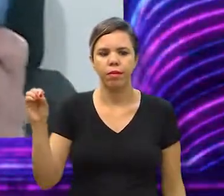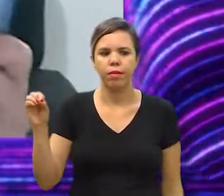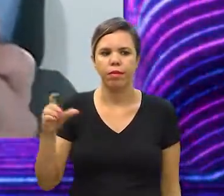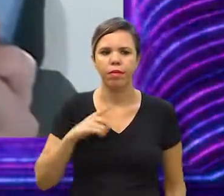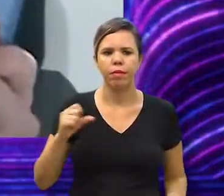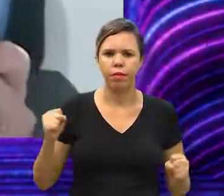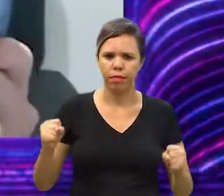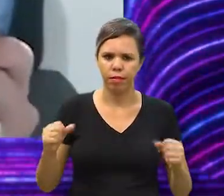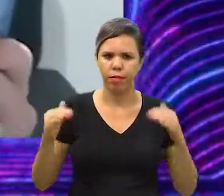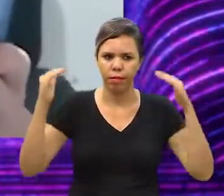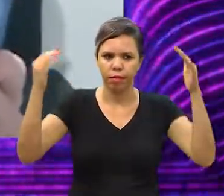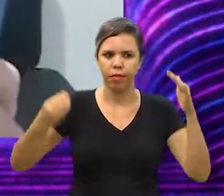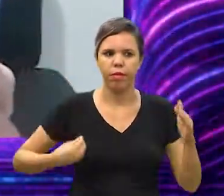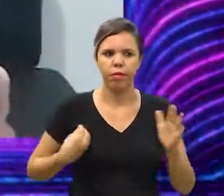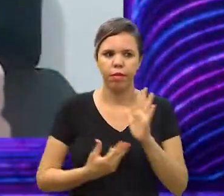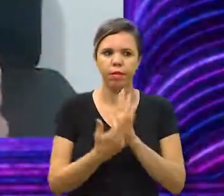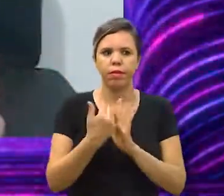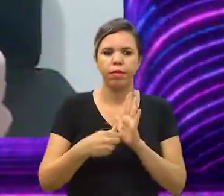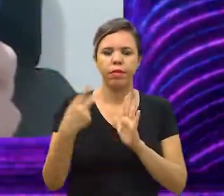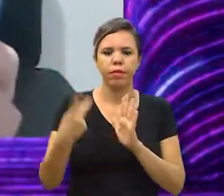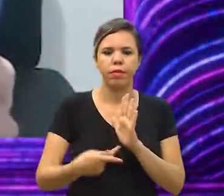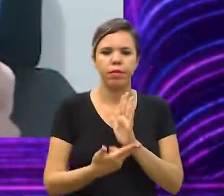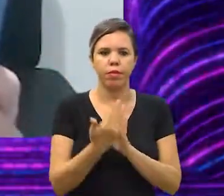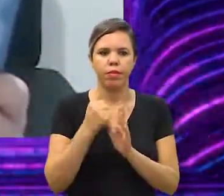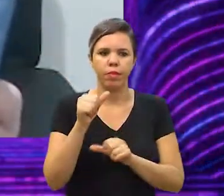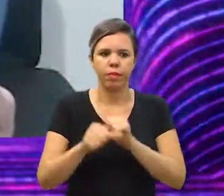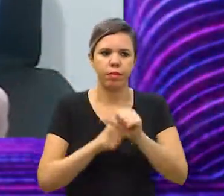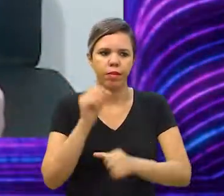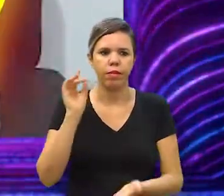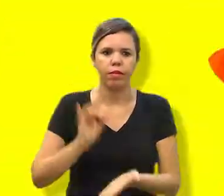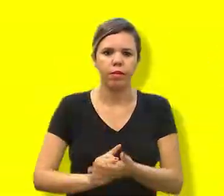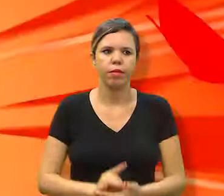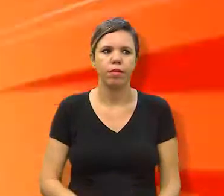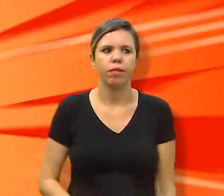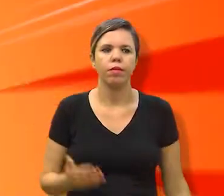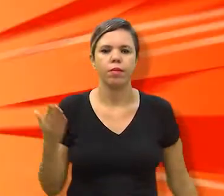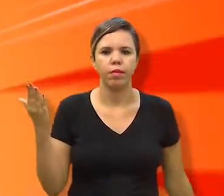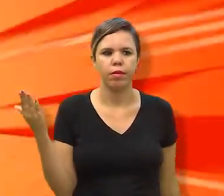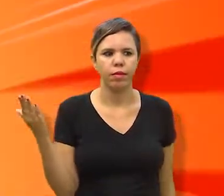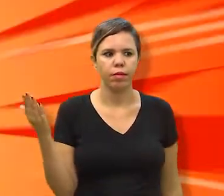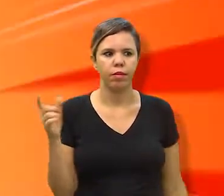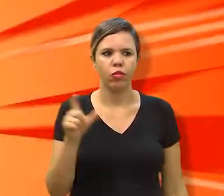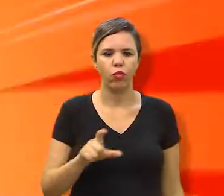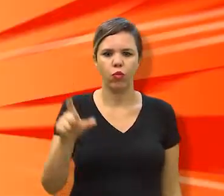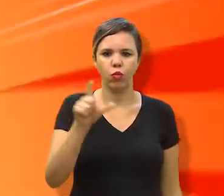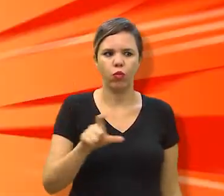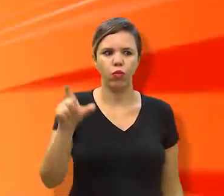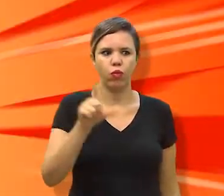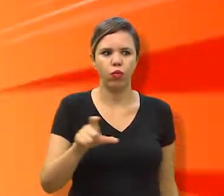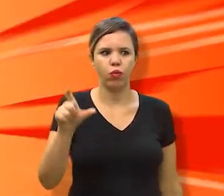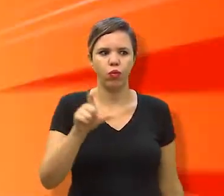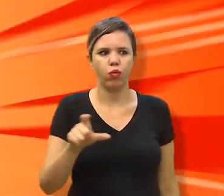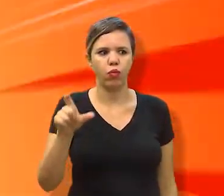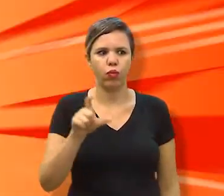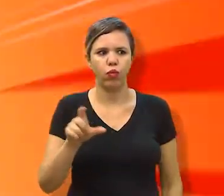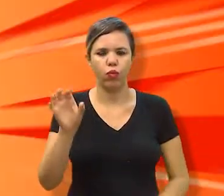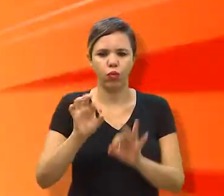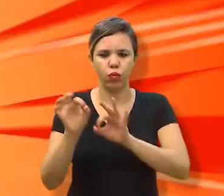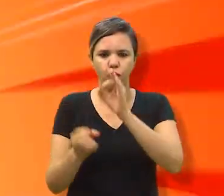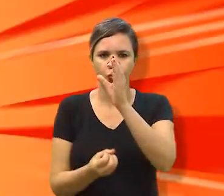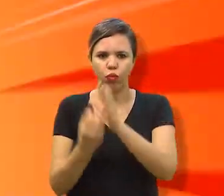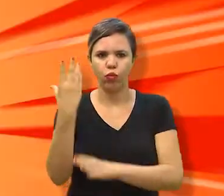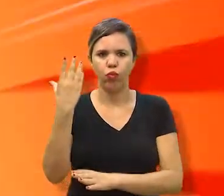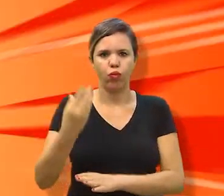os poderes de dar vida aos desenhos dele. Então as coisas que ele desenha se transformam em realidade. Ele é um grafiteiro. Então ele usa o spray para